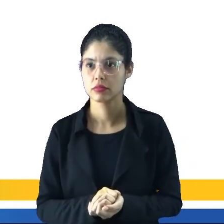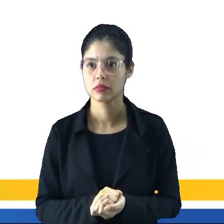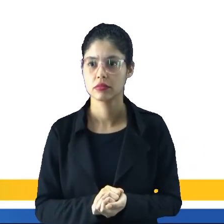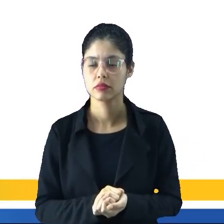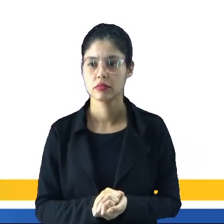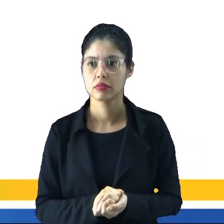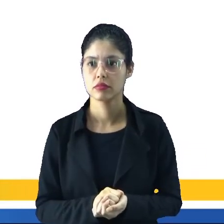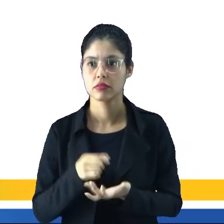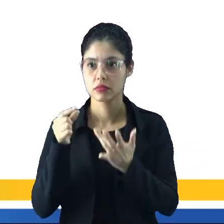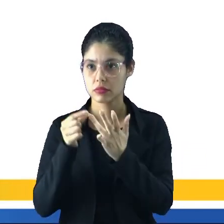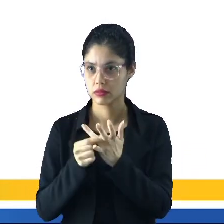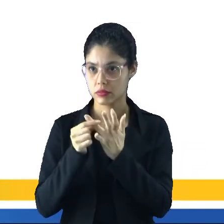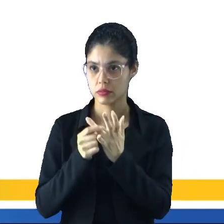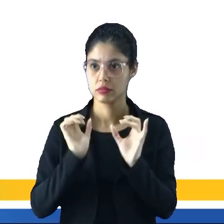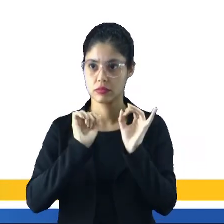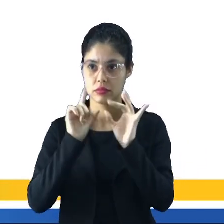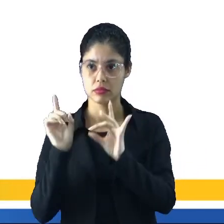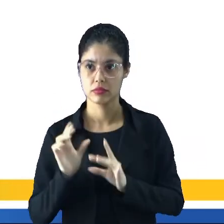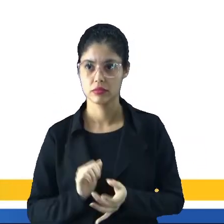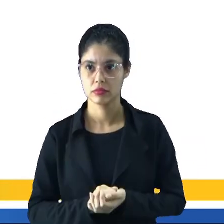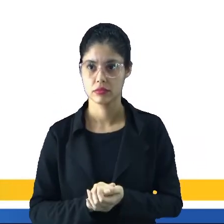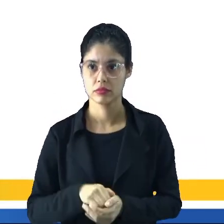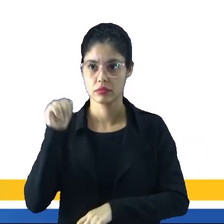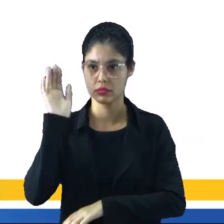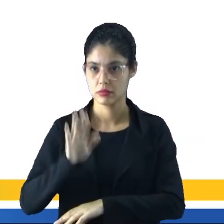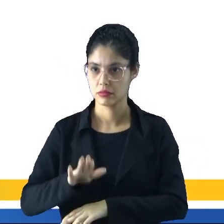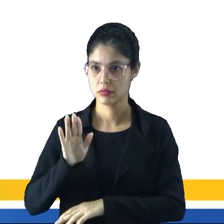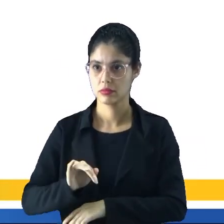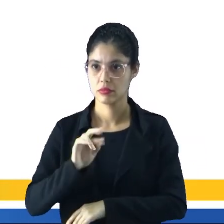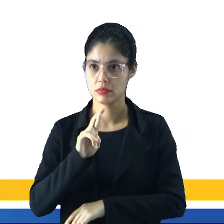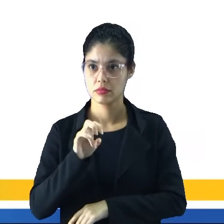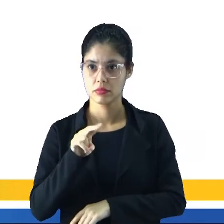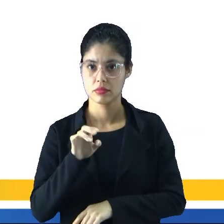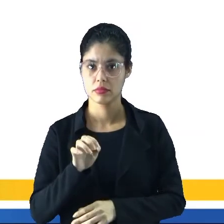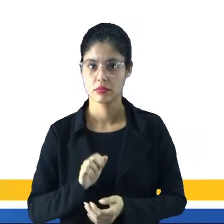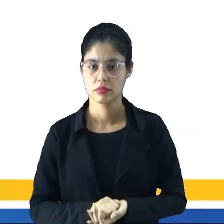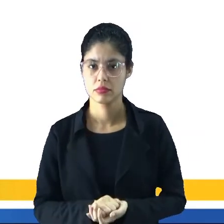da NBA, está noivo da estrela de basquete Hazel Renee.